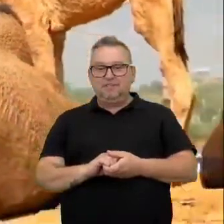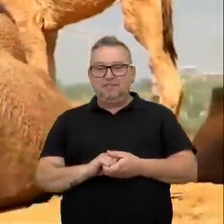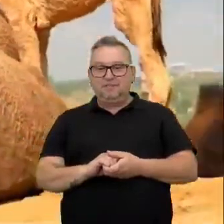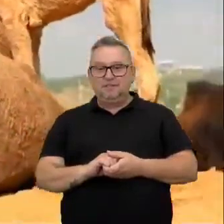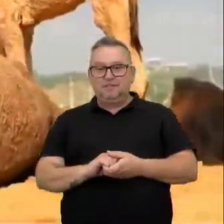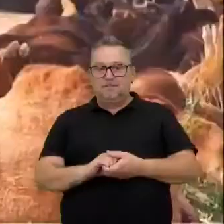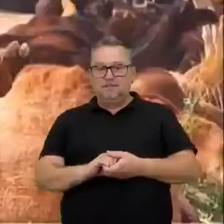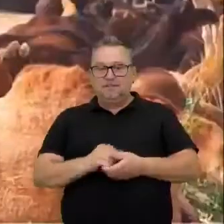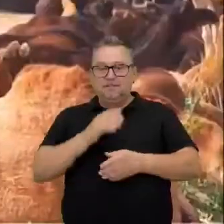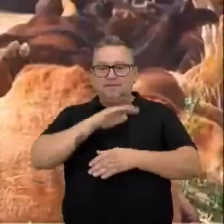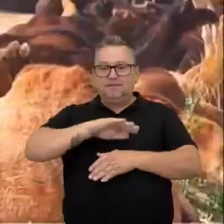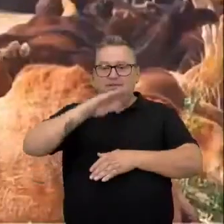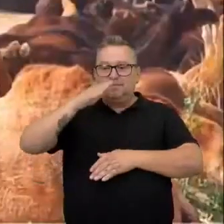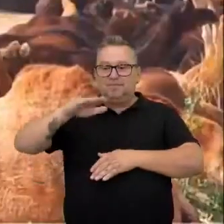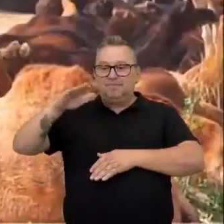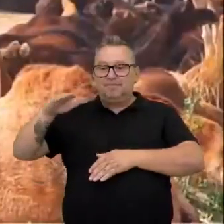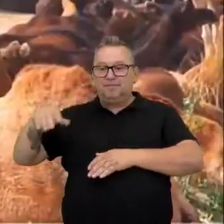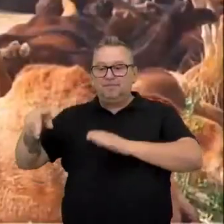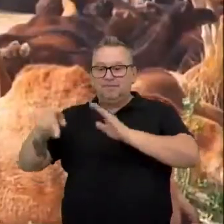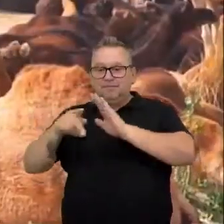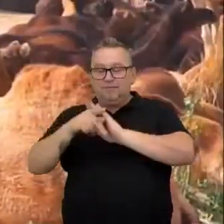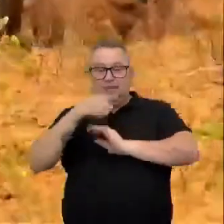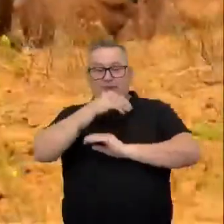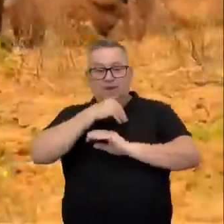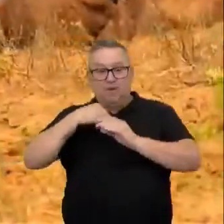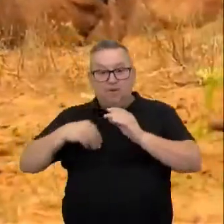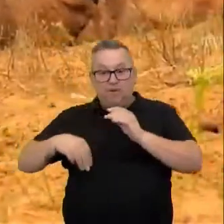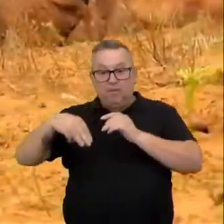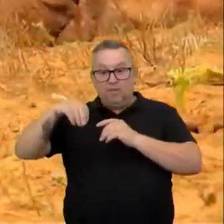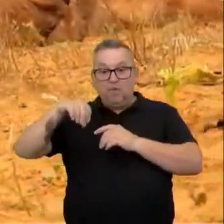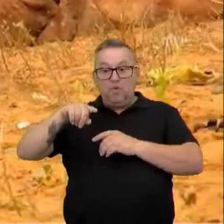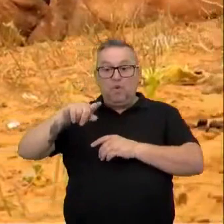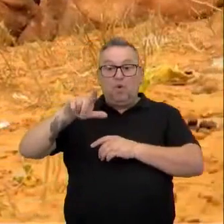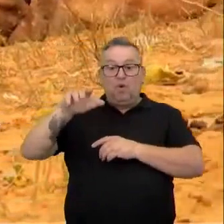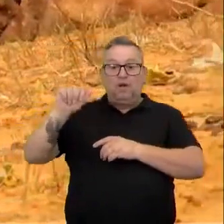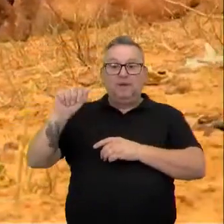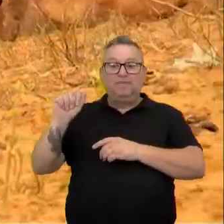Os camelos são originários da China e Mongólia.